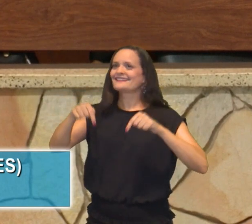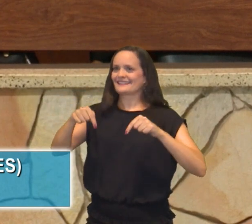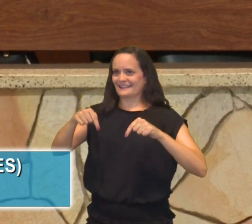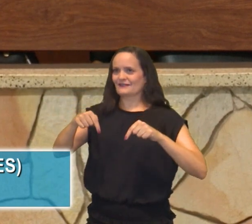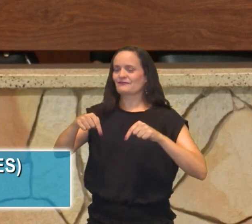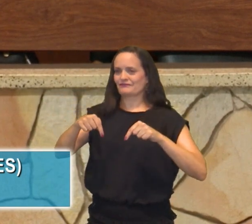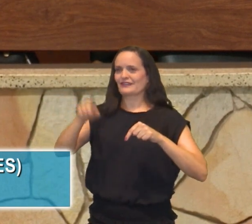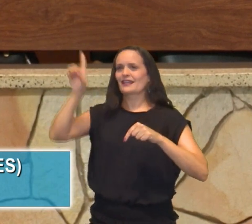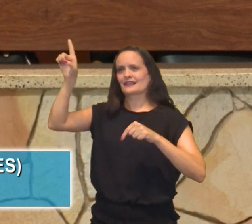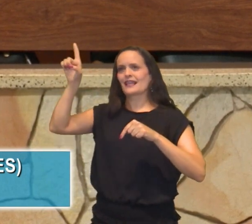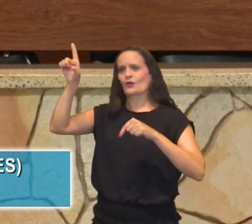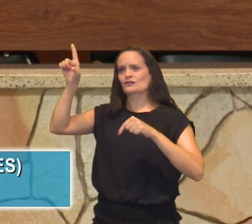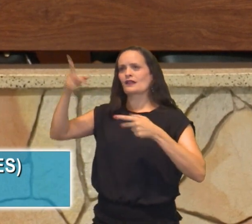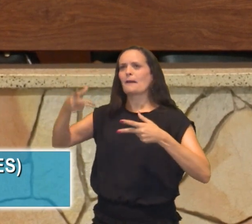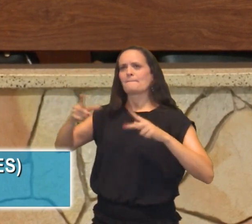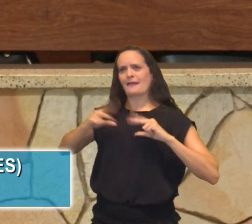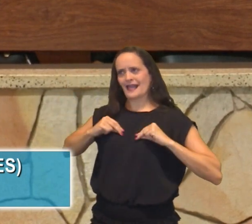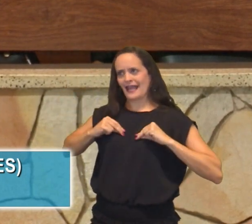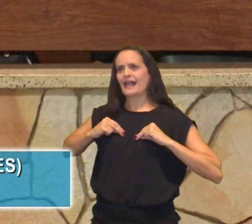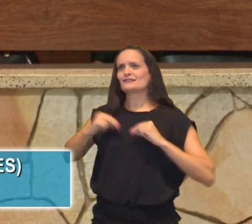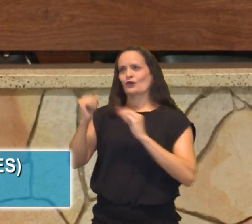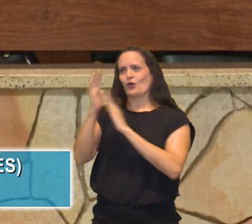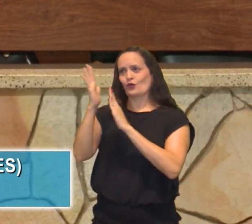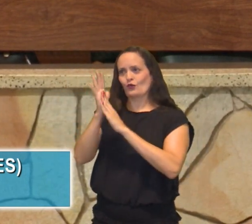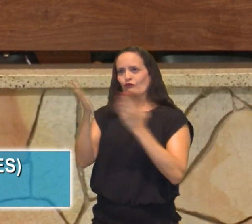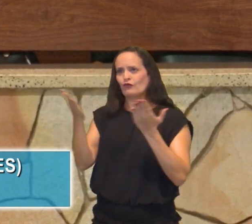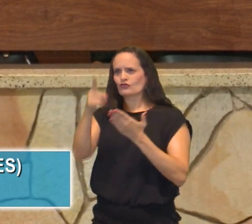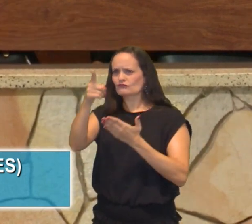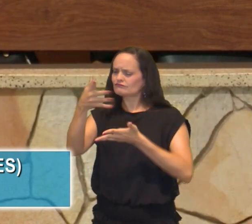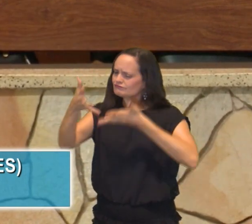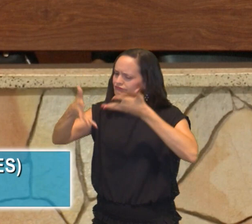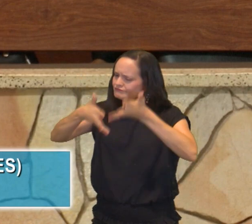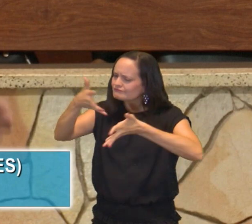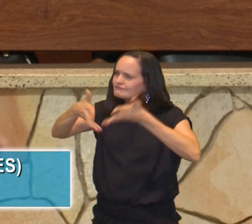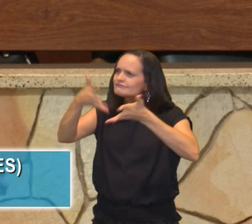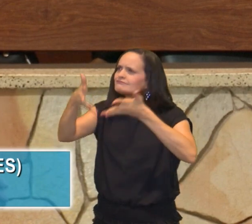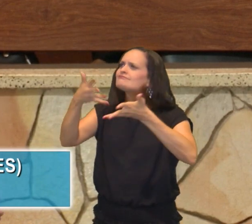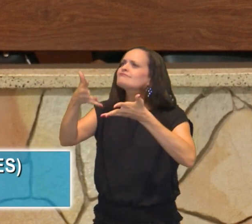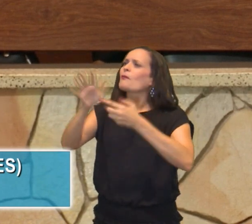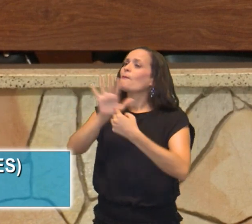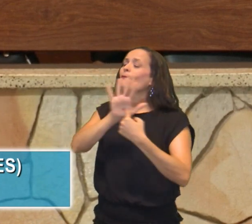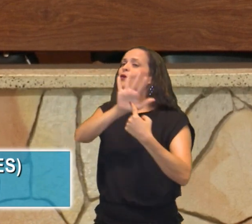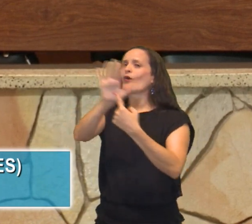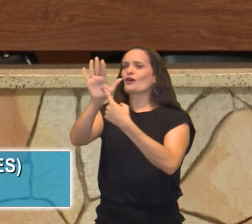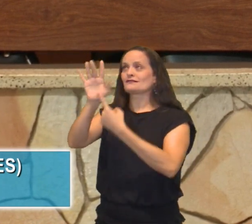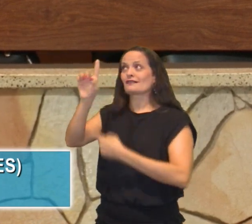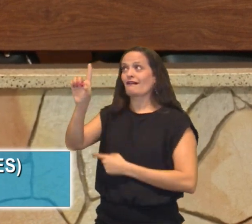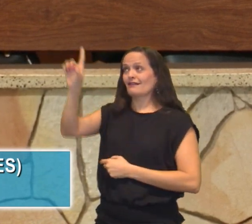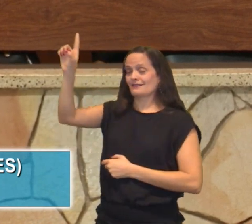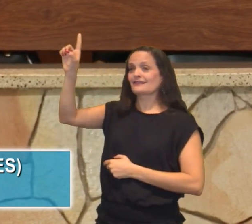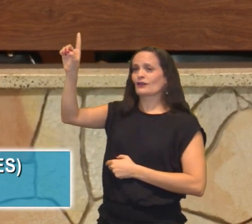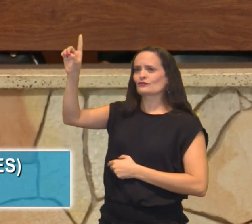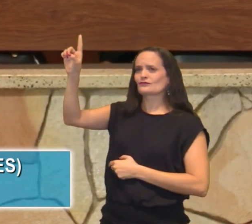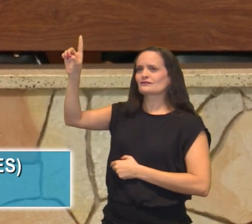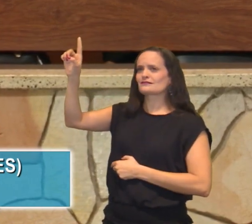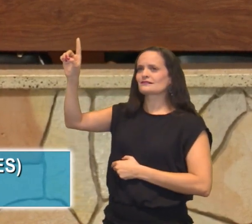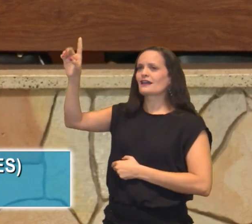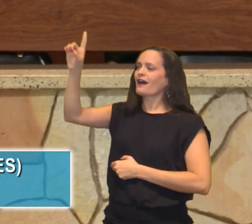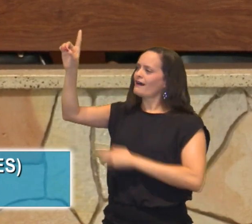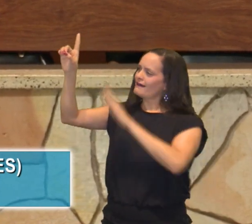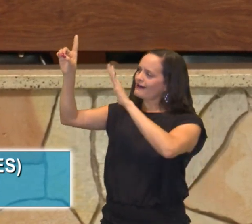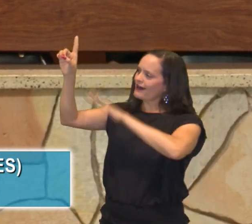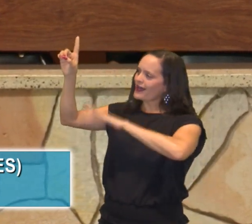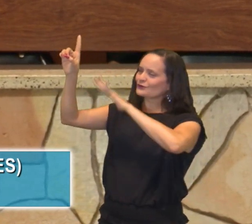do teu louvor, da tua adoração, e que você abra os teus lábios com expressão e possa adorá-lo na beleza da